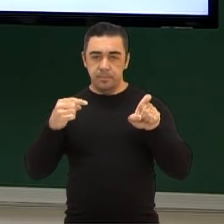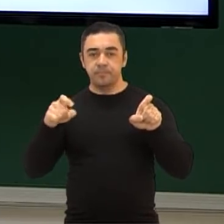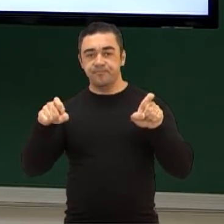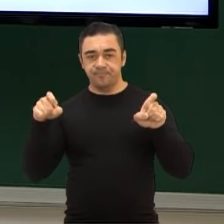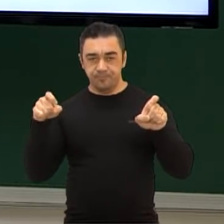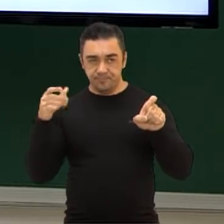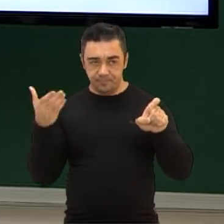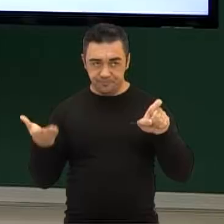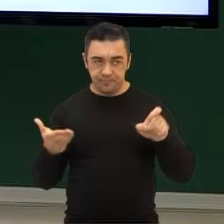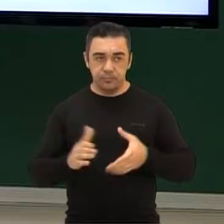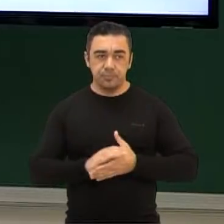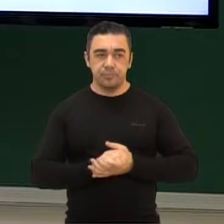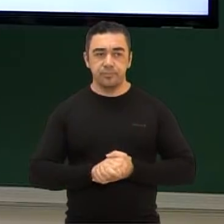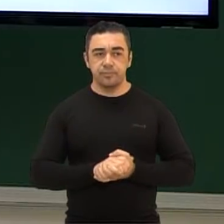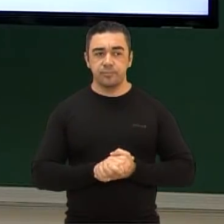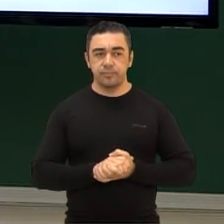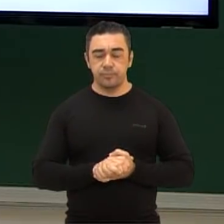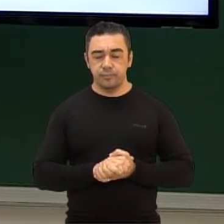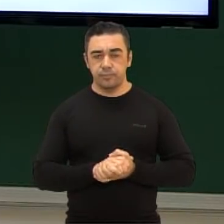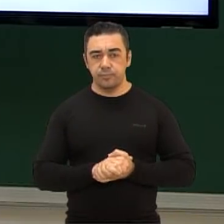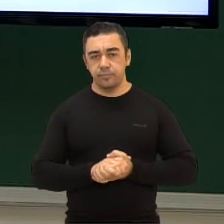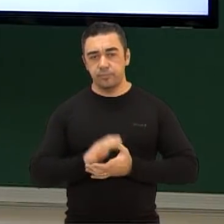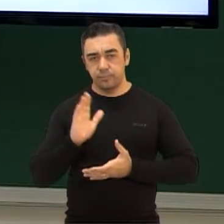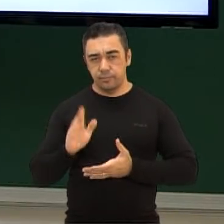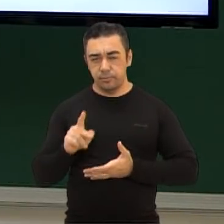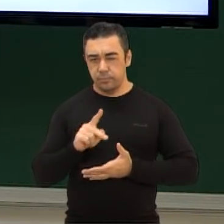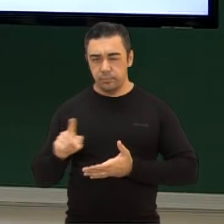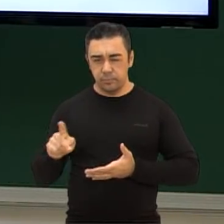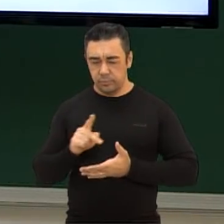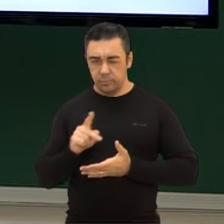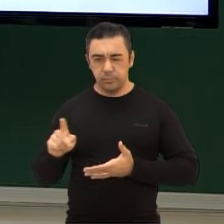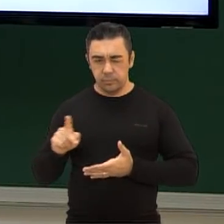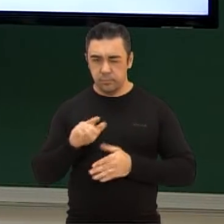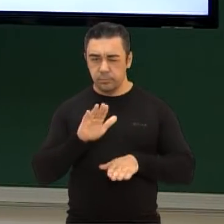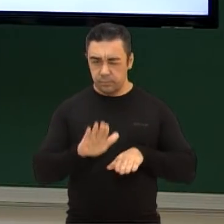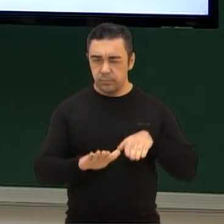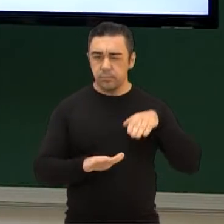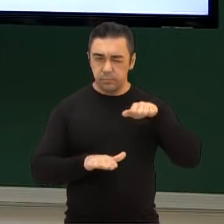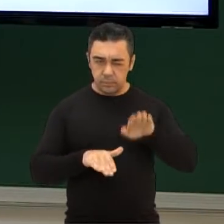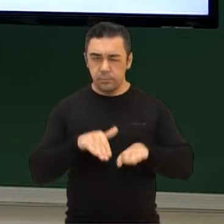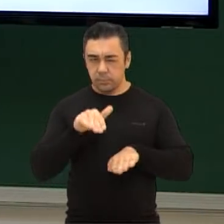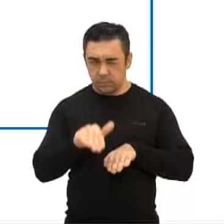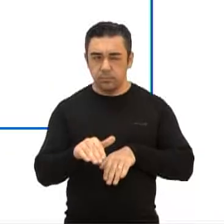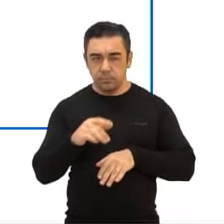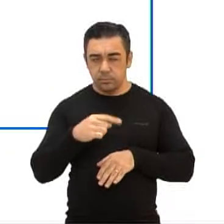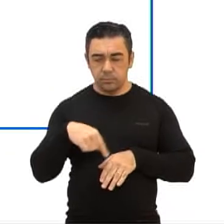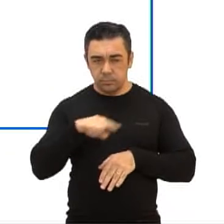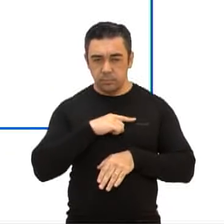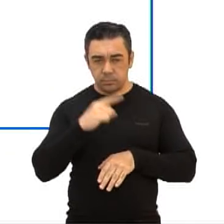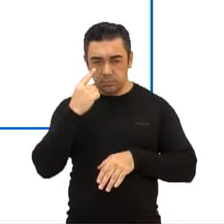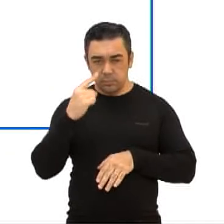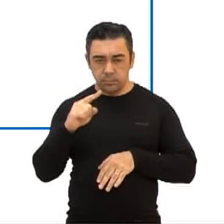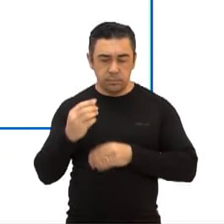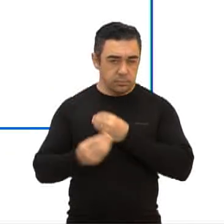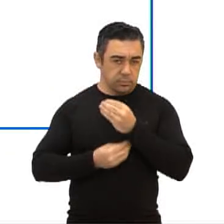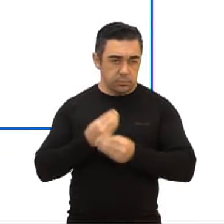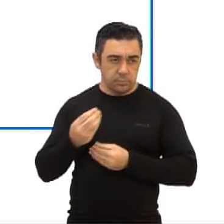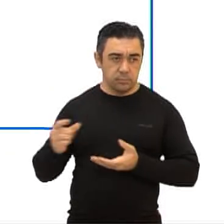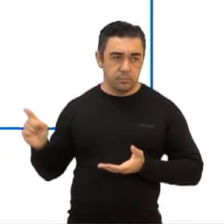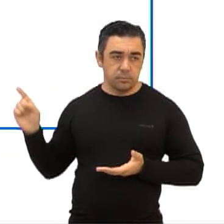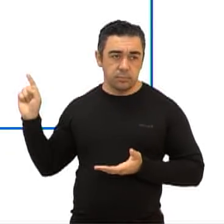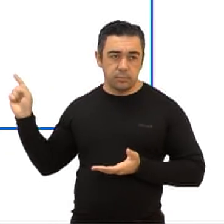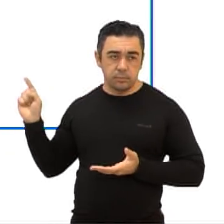o x. A professora colocou uns passo a passo aqui para a gente resolver. Vejamos